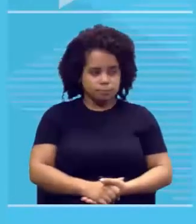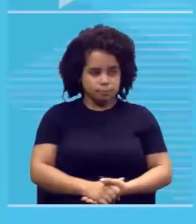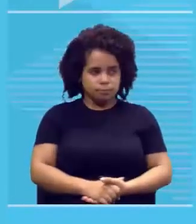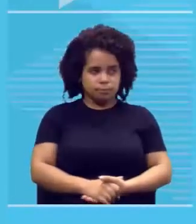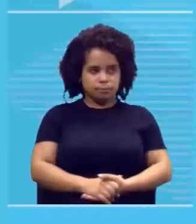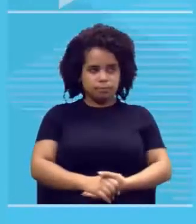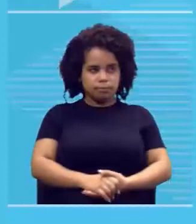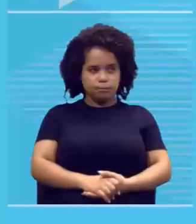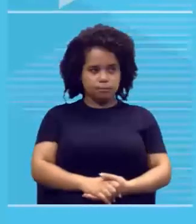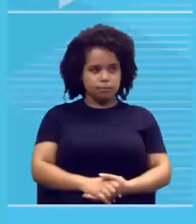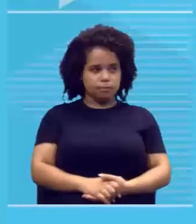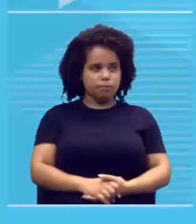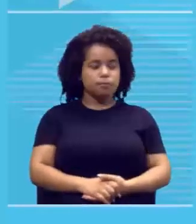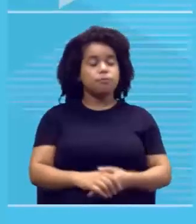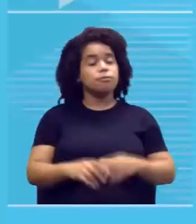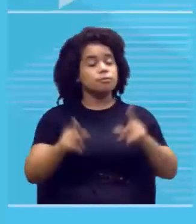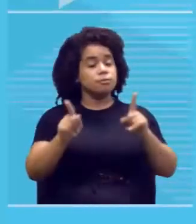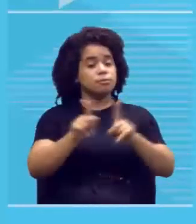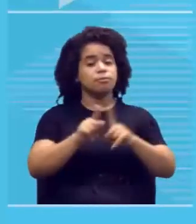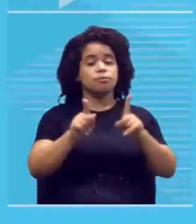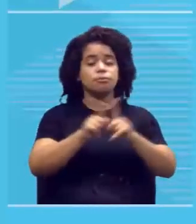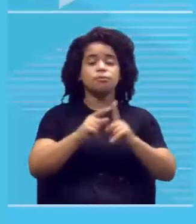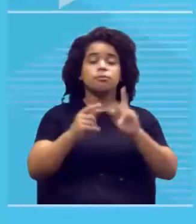ele também propõe elementos